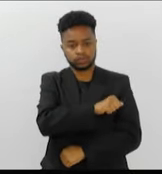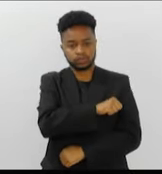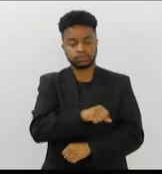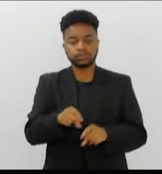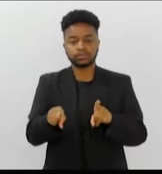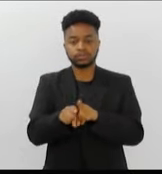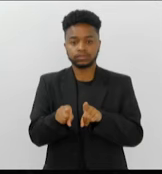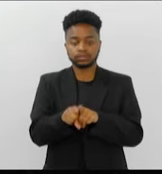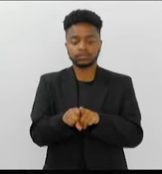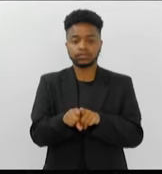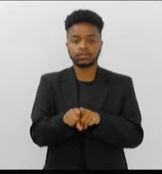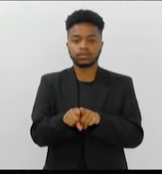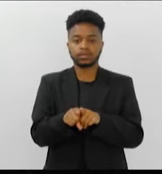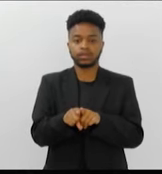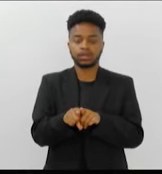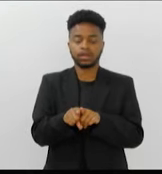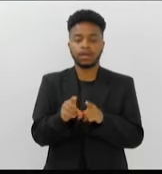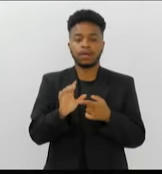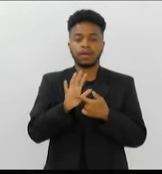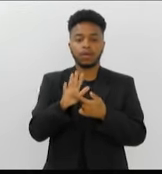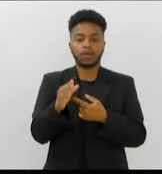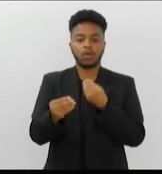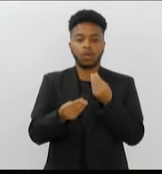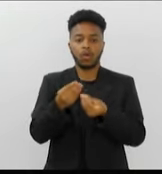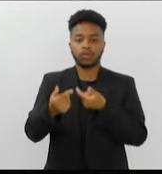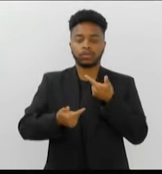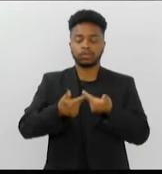de falar do trabalho